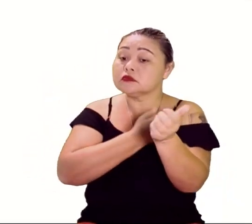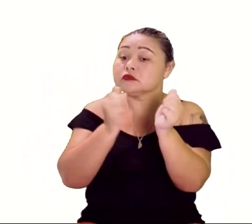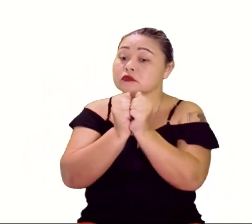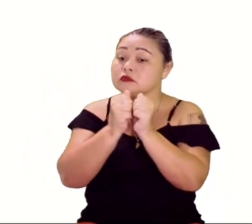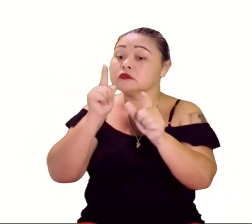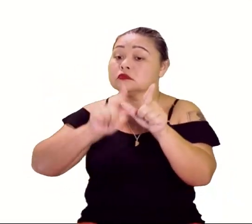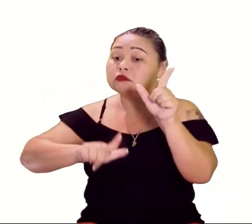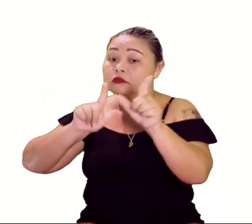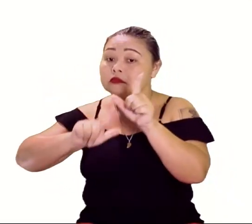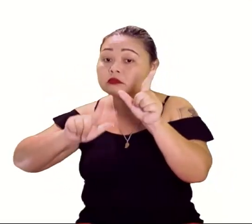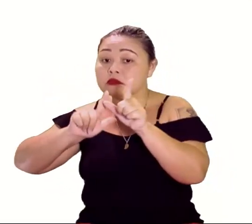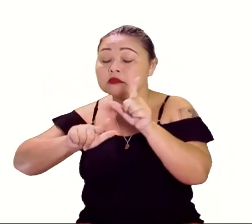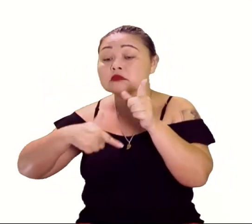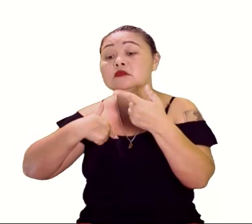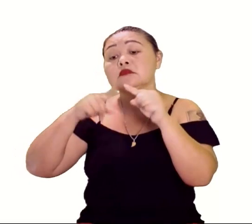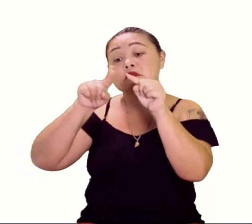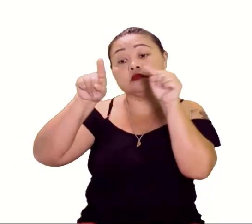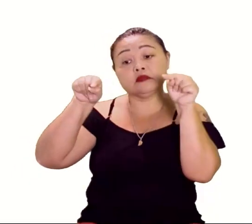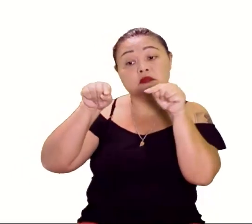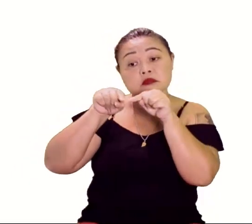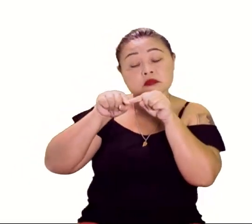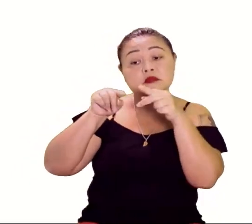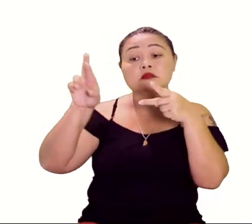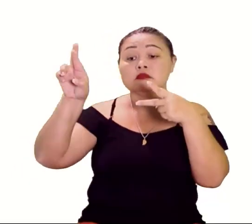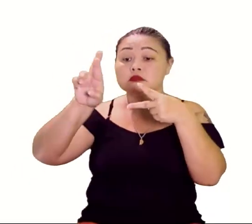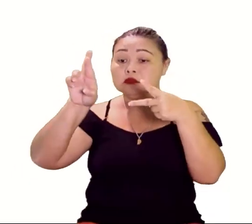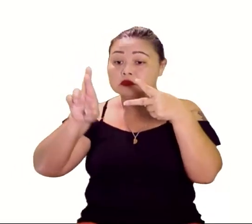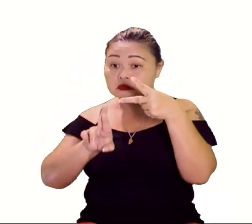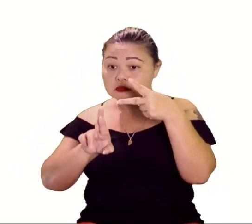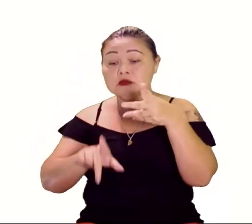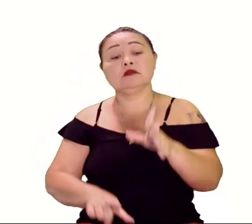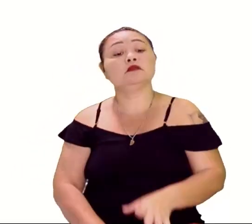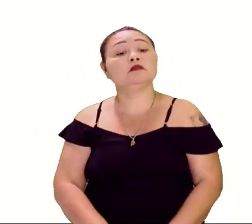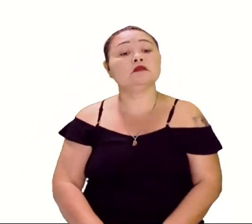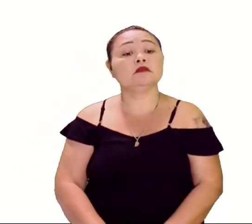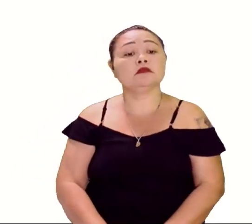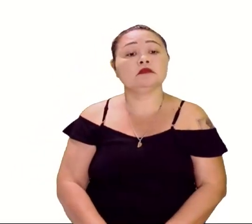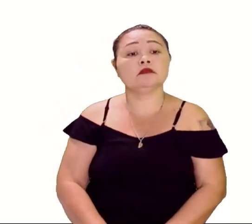e suas raízes. Vamos lá então?